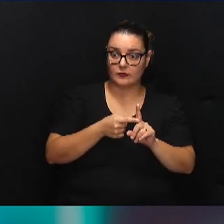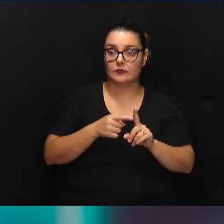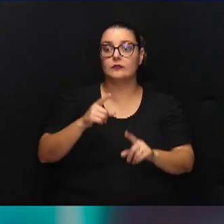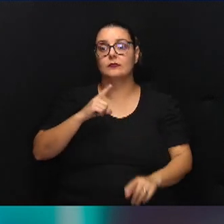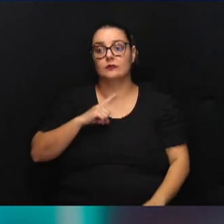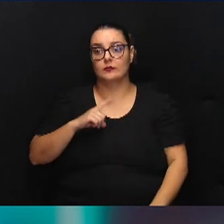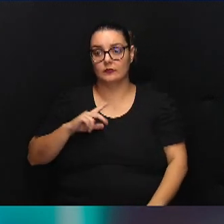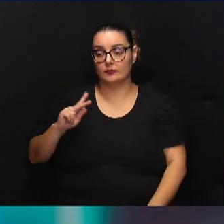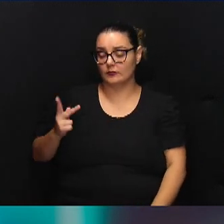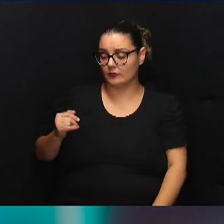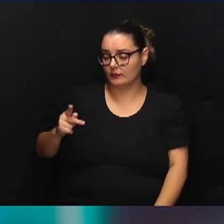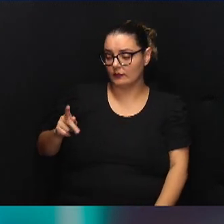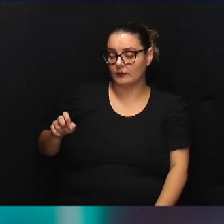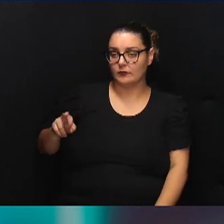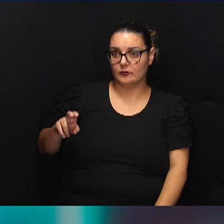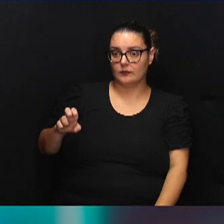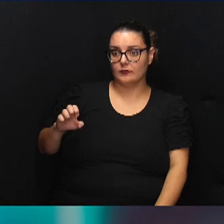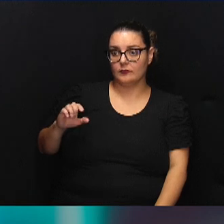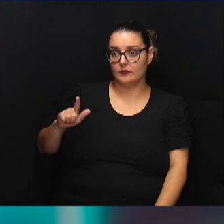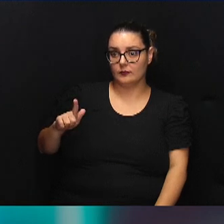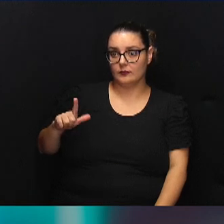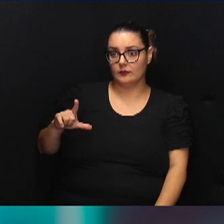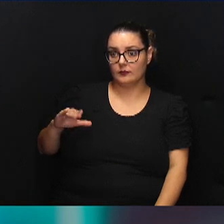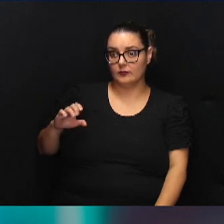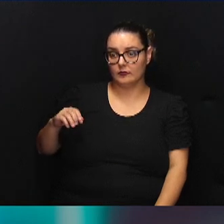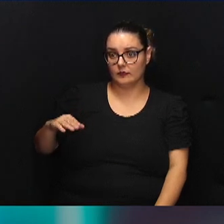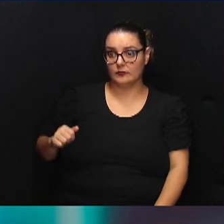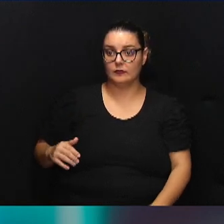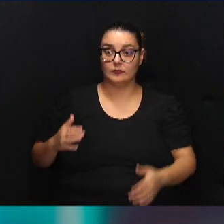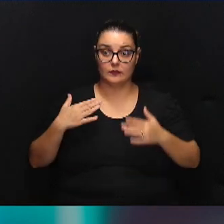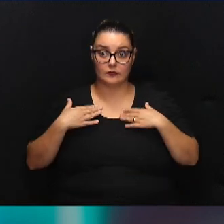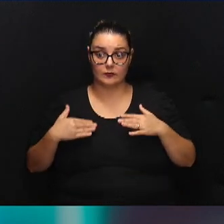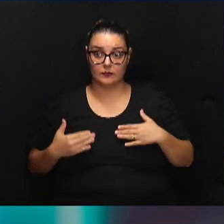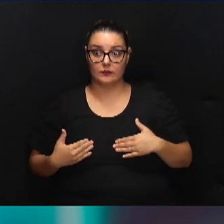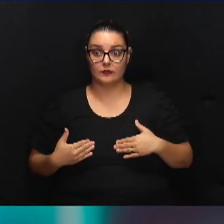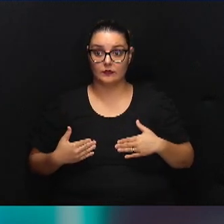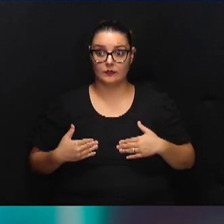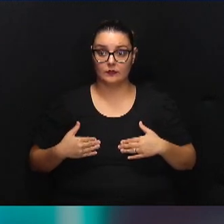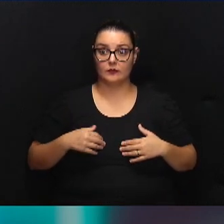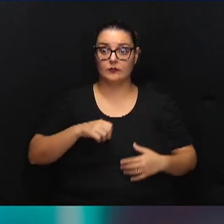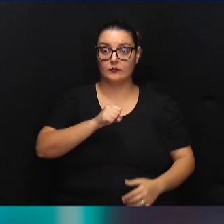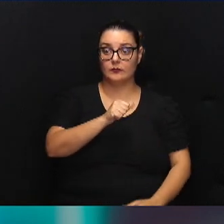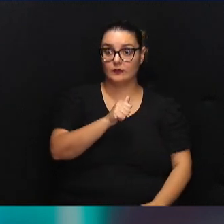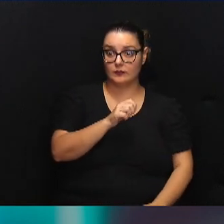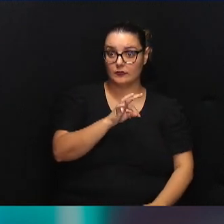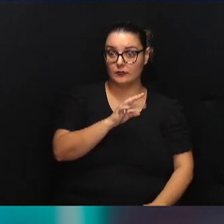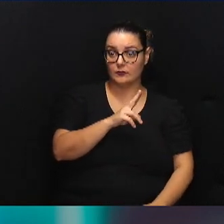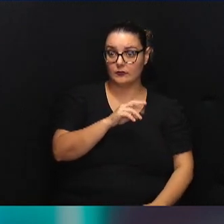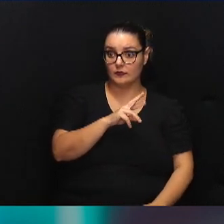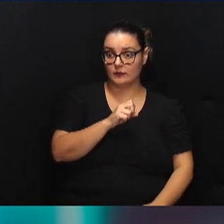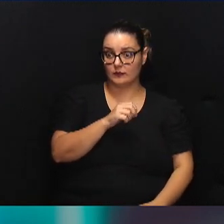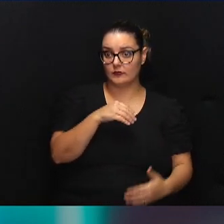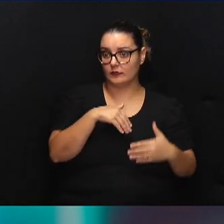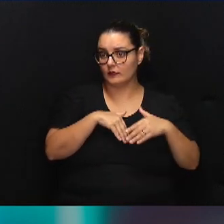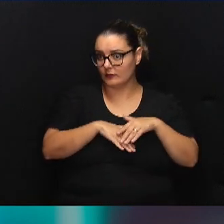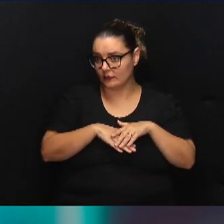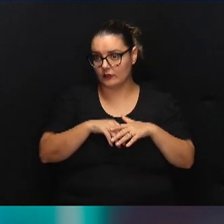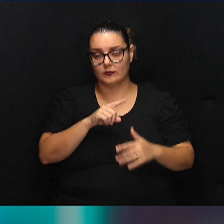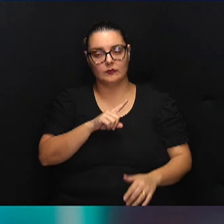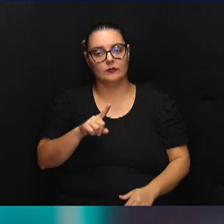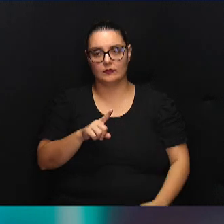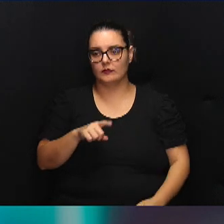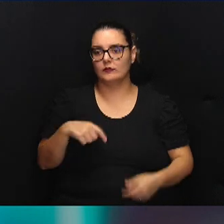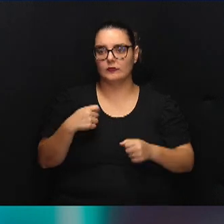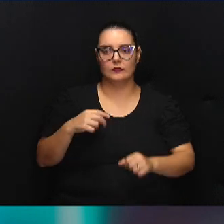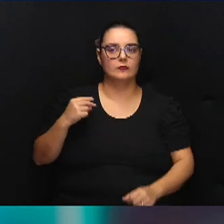uma hiperglicemia no momento ali. Então, o corpo dela ficou ali saturado, ele guarda aquilo, ela não vai precisar, por